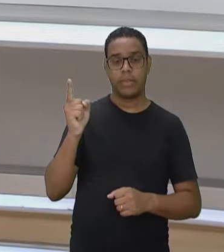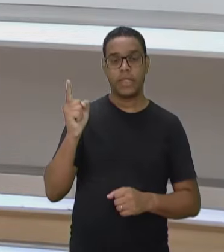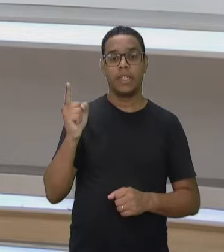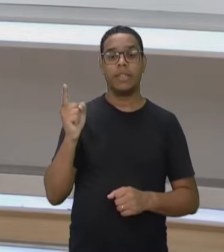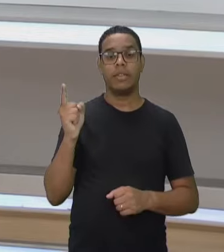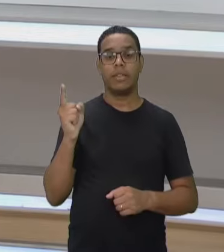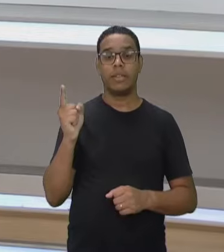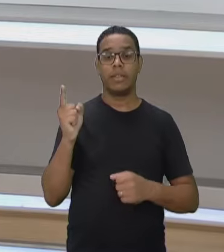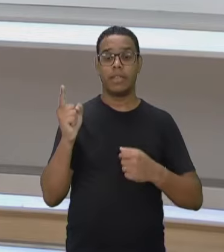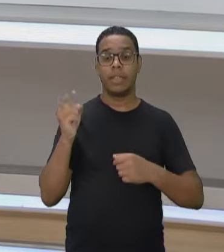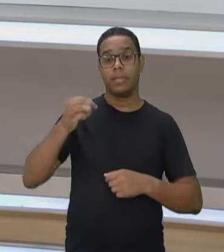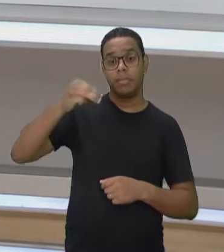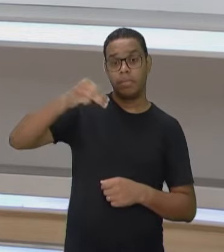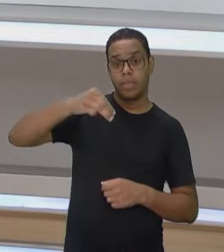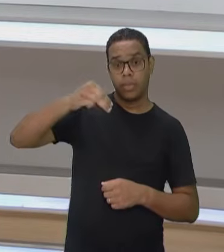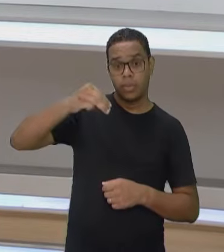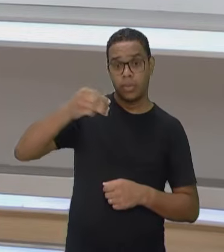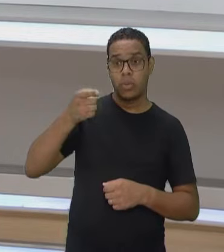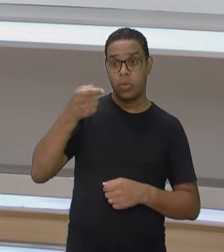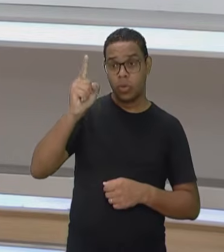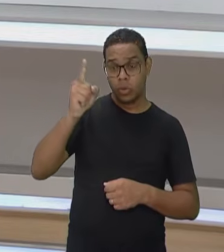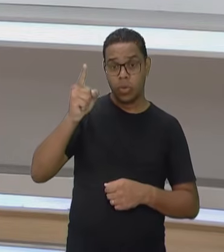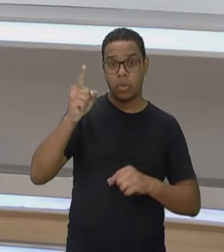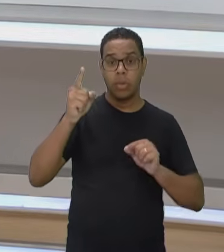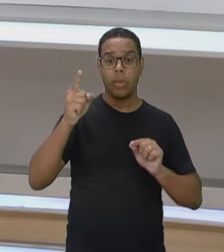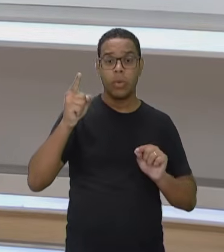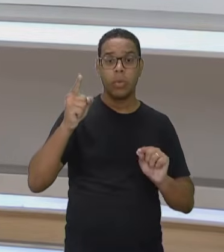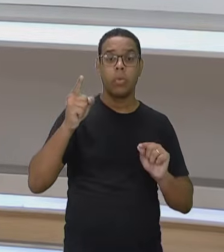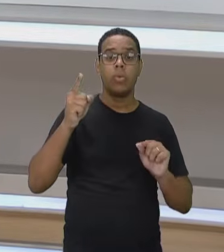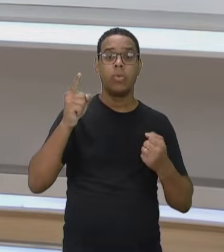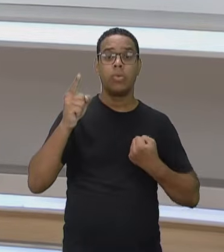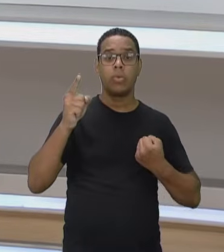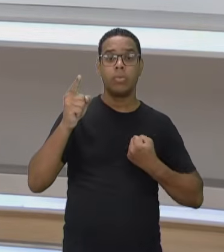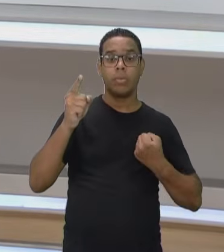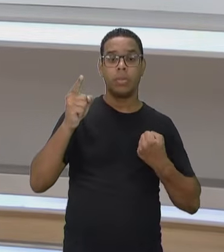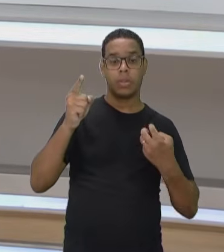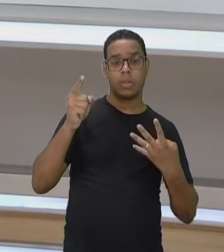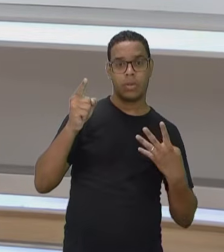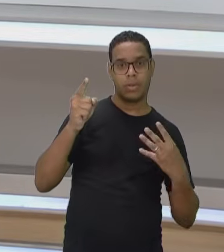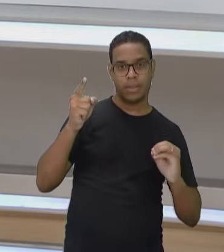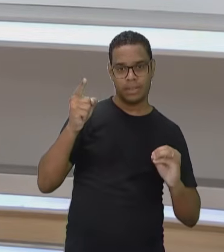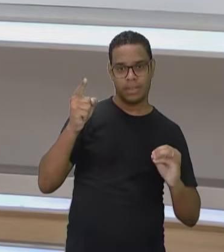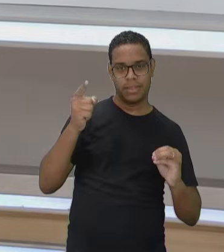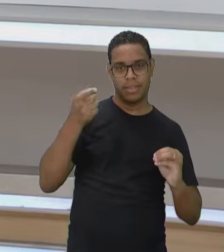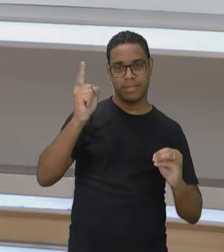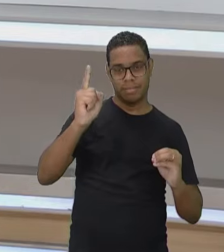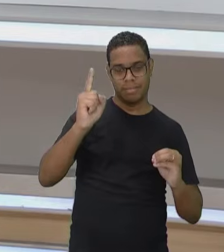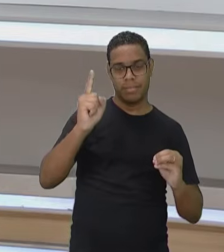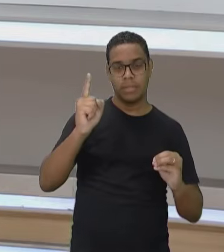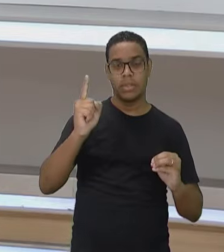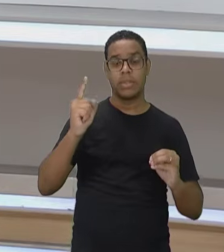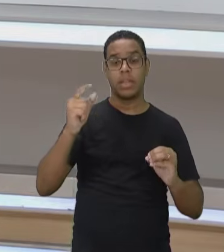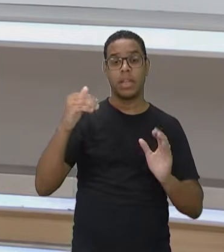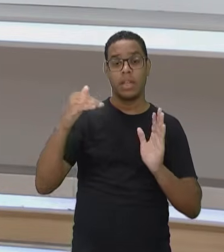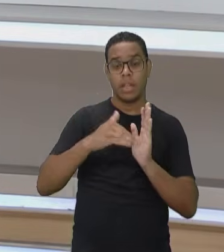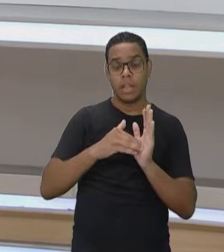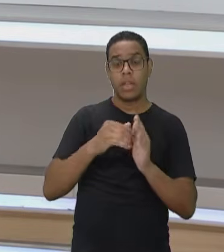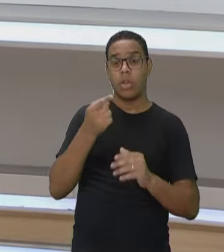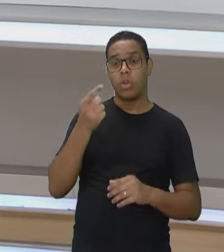e o ponteiro dos minutos vai estar apontando para o 40. Então, ele terminou